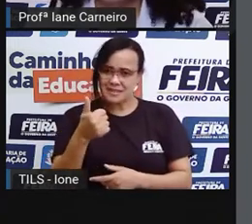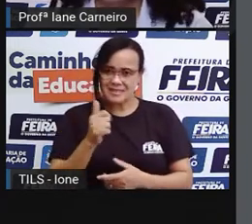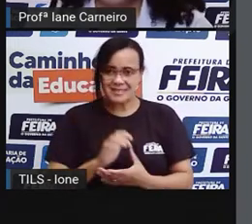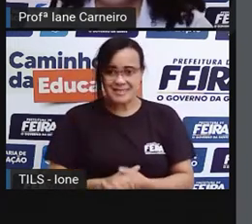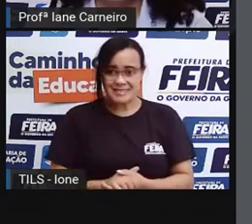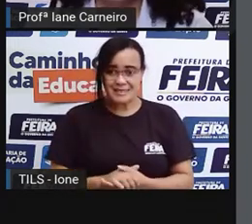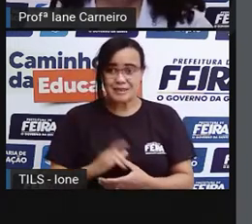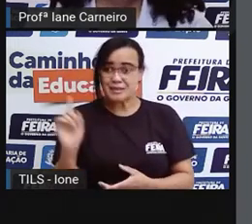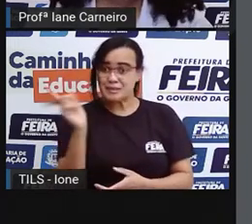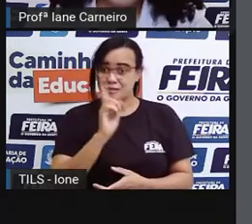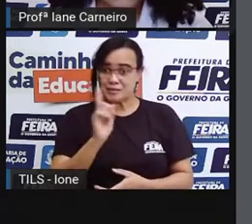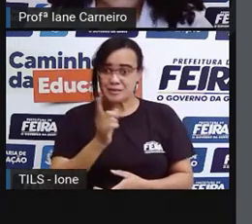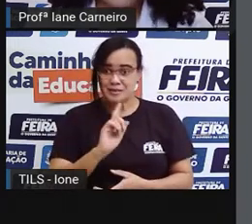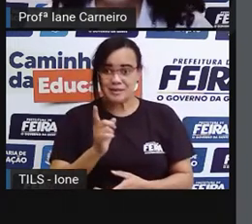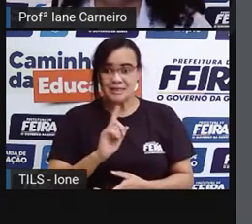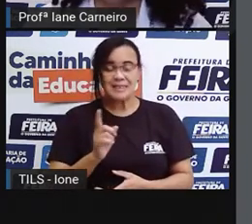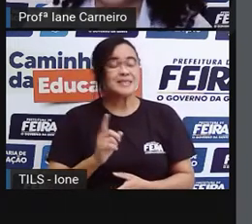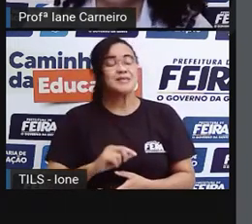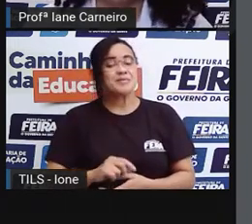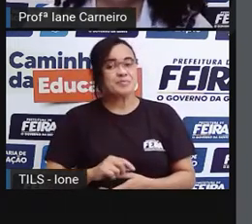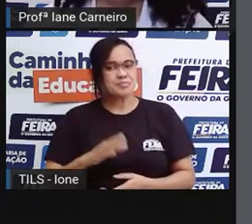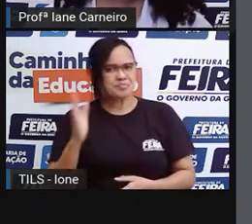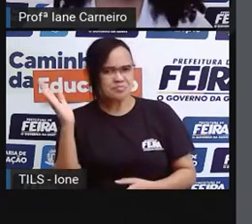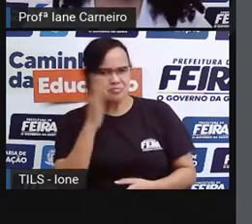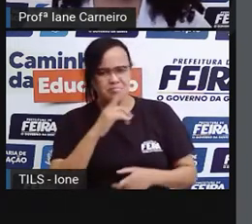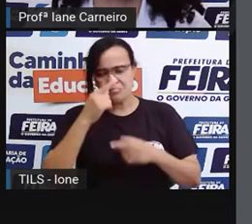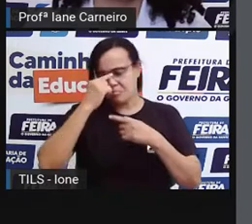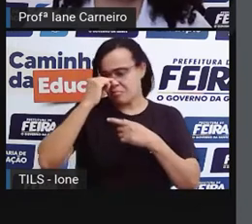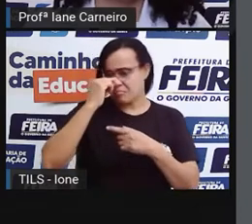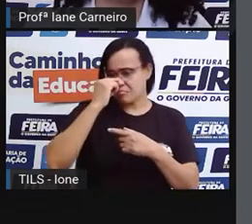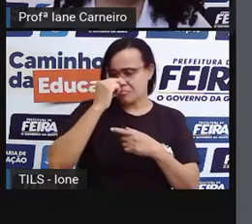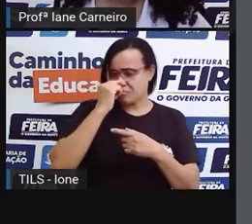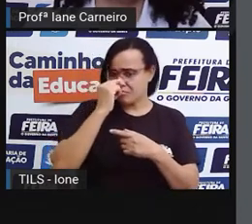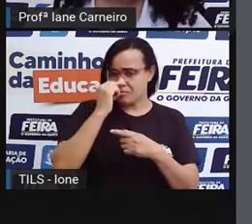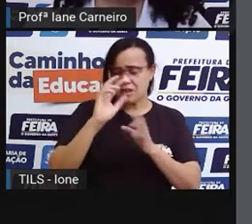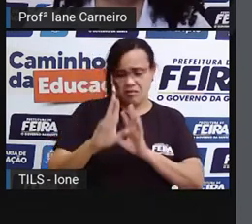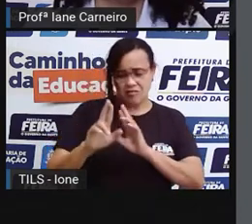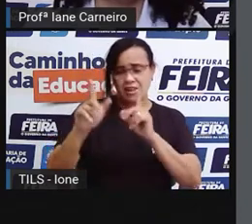Não faz mal ter um nariz diferente.